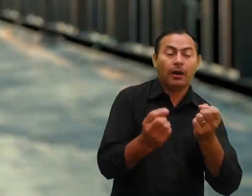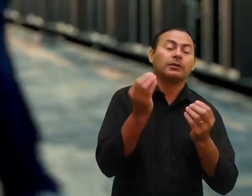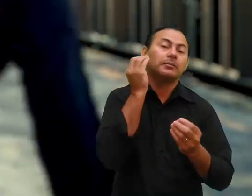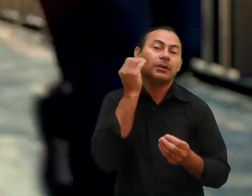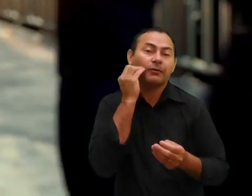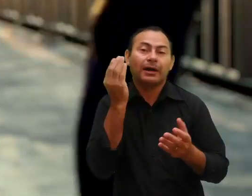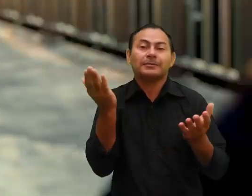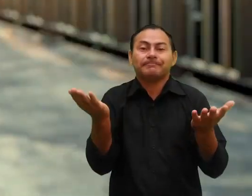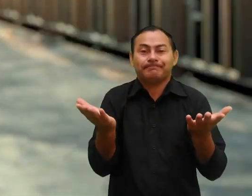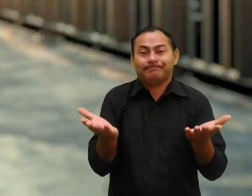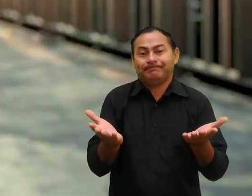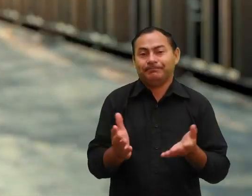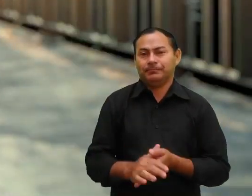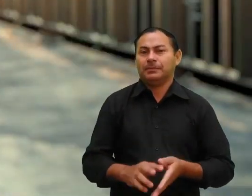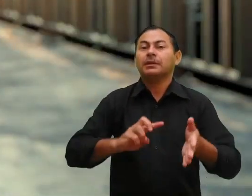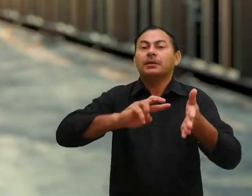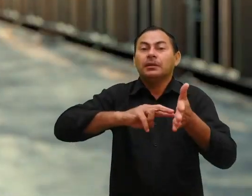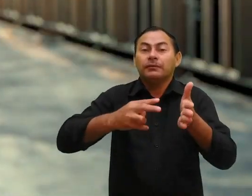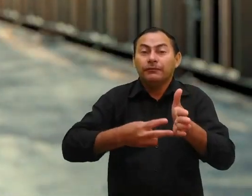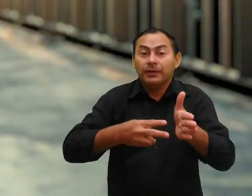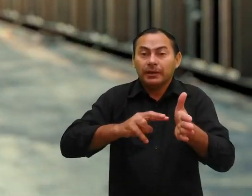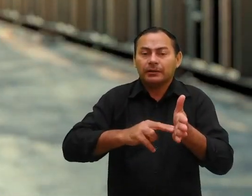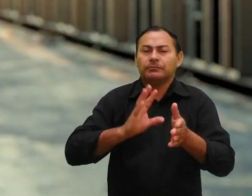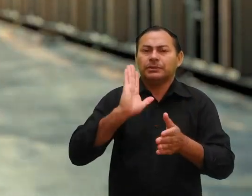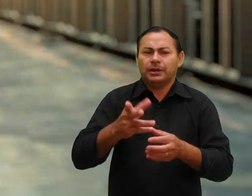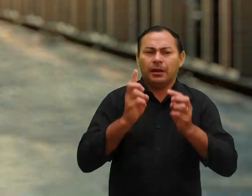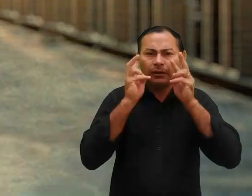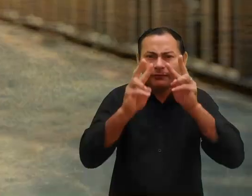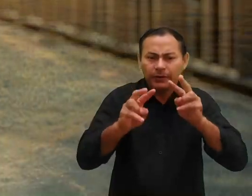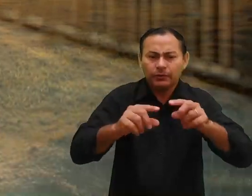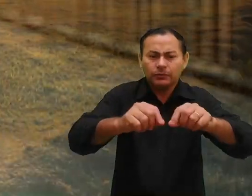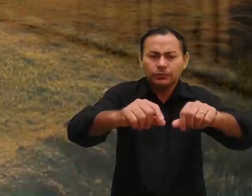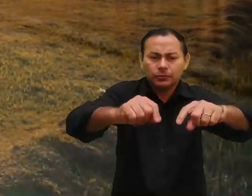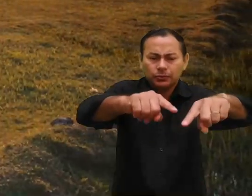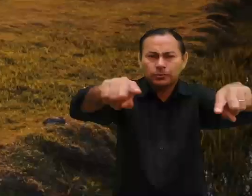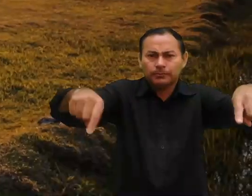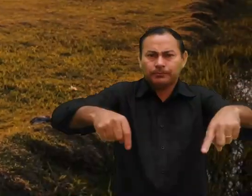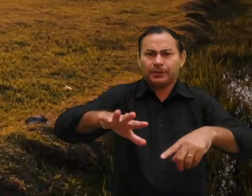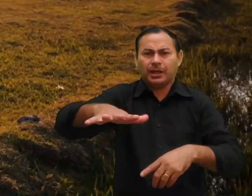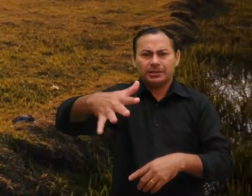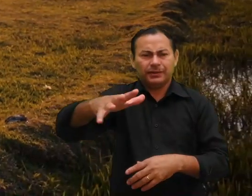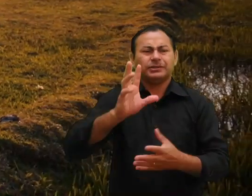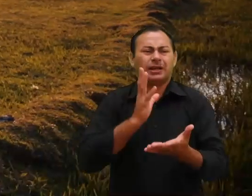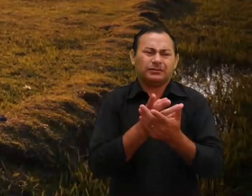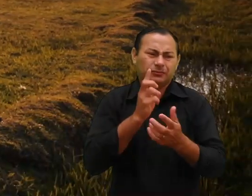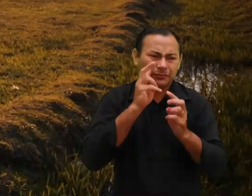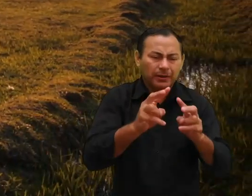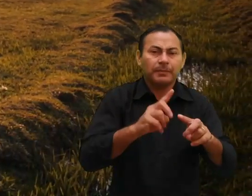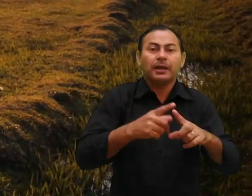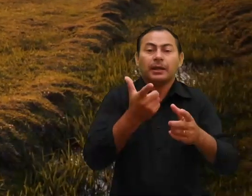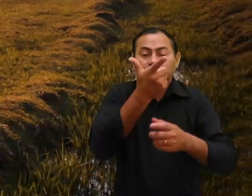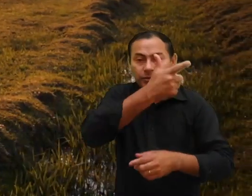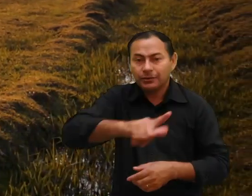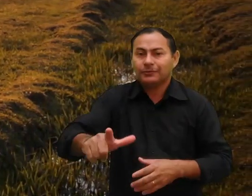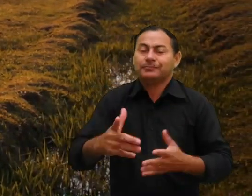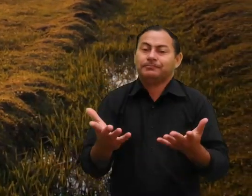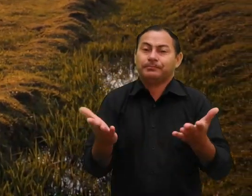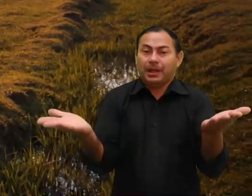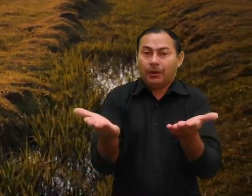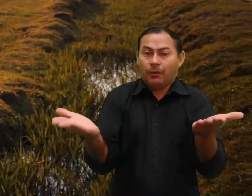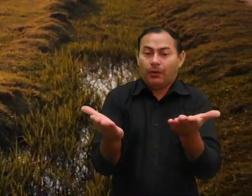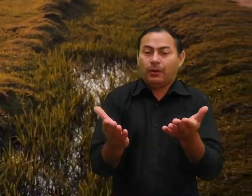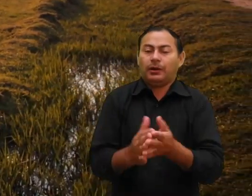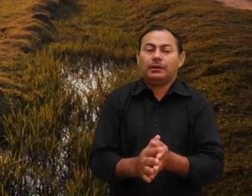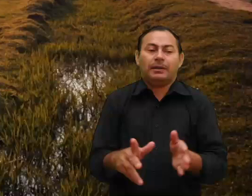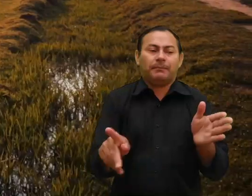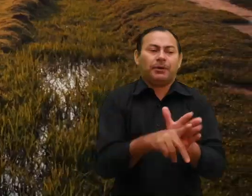que experimentar. Isso significa que eles já viram o terreno muitas vezes, mas querem ver outra vez.